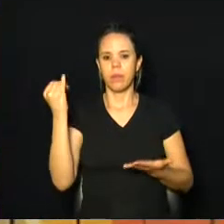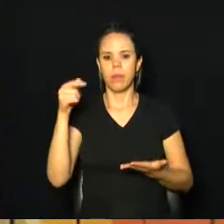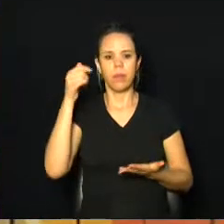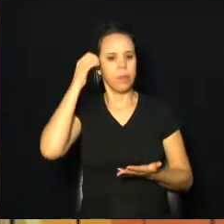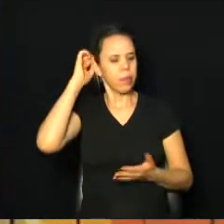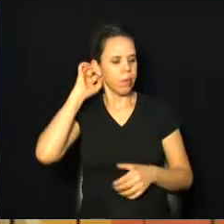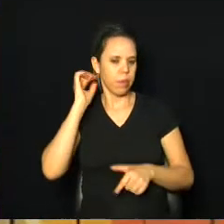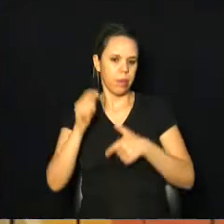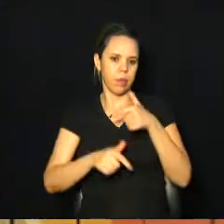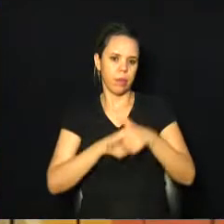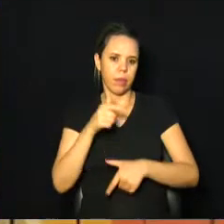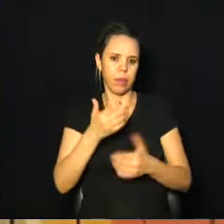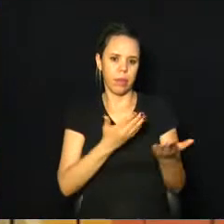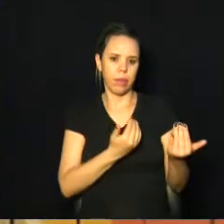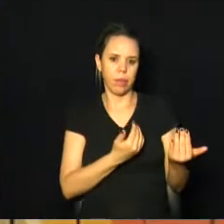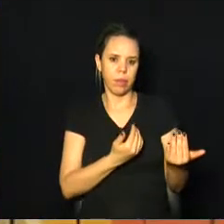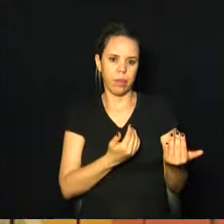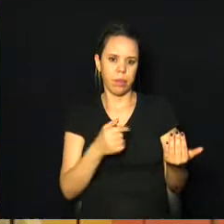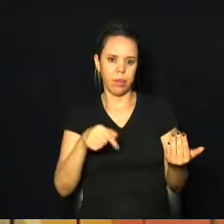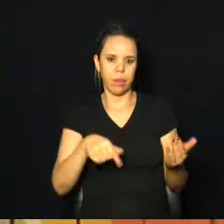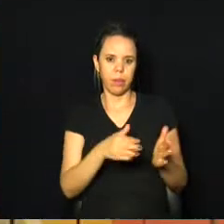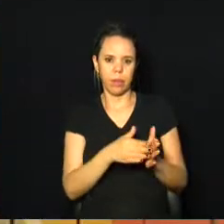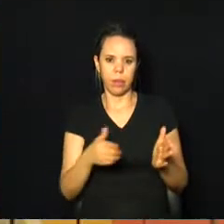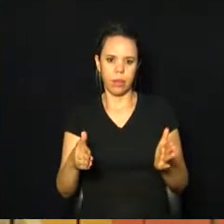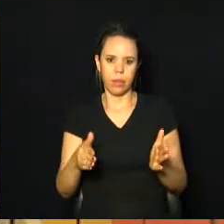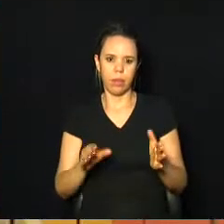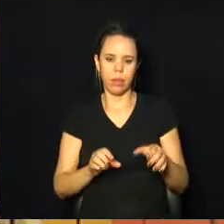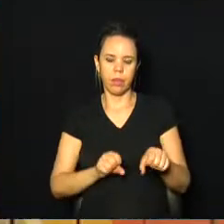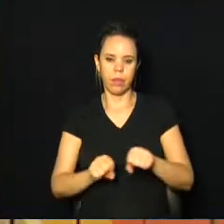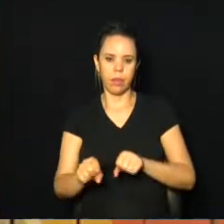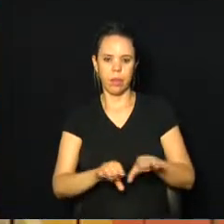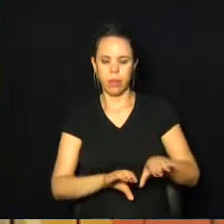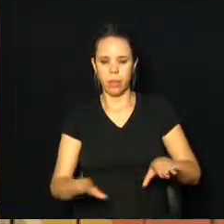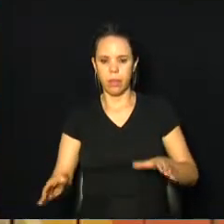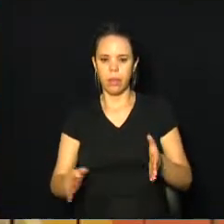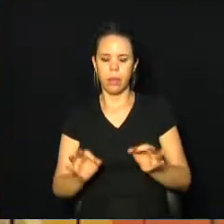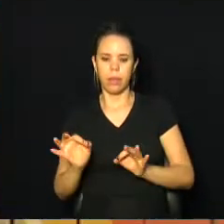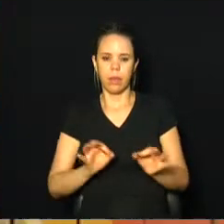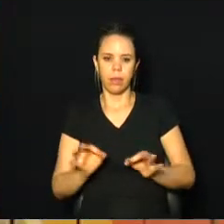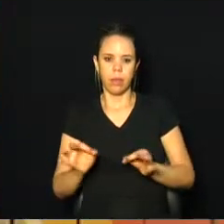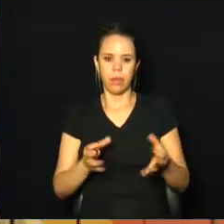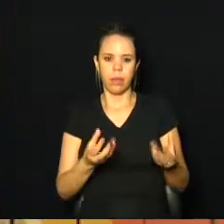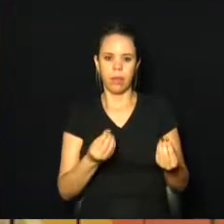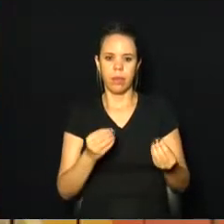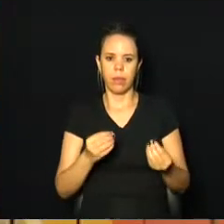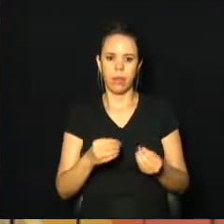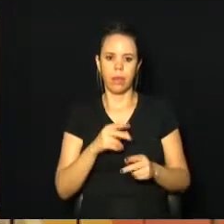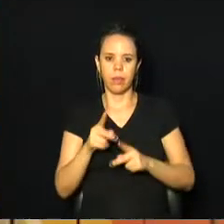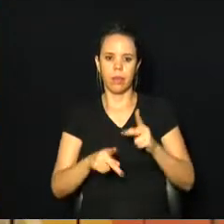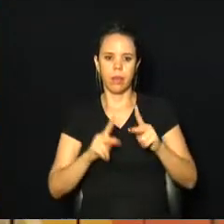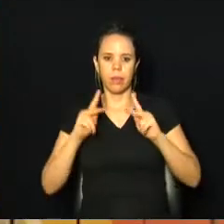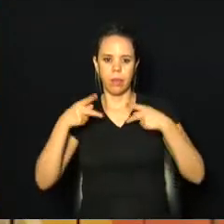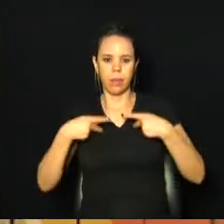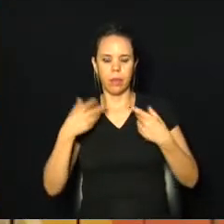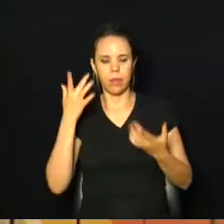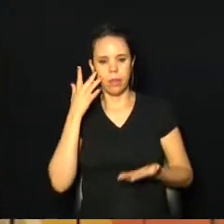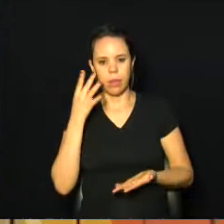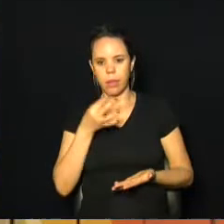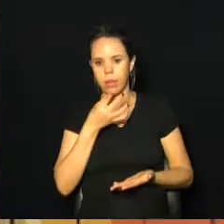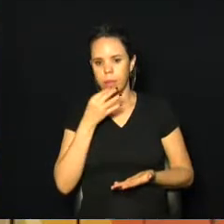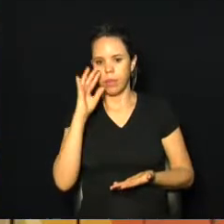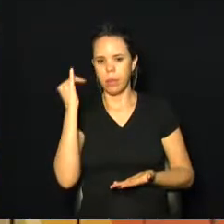de trabalhar com a juventude nessa formação que está sendo construída de mundo, de ser humano? O que que é o